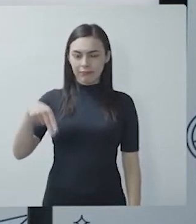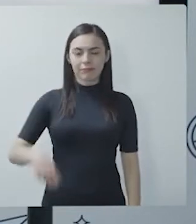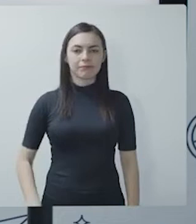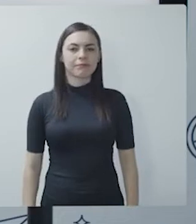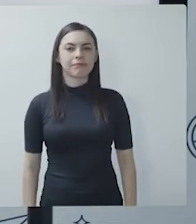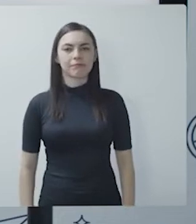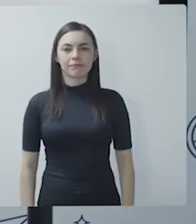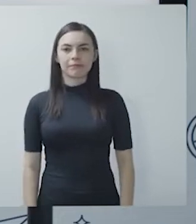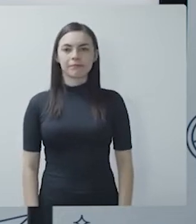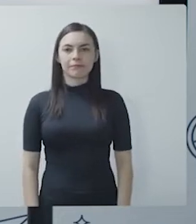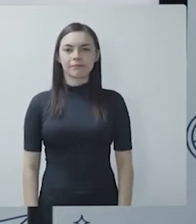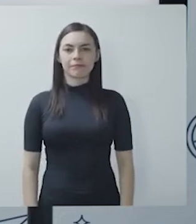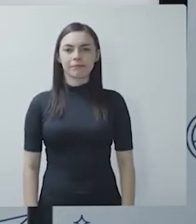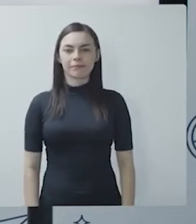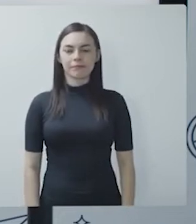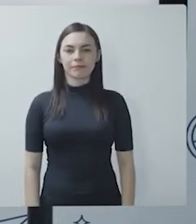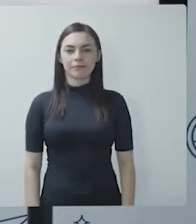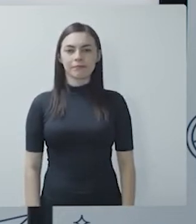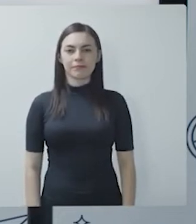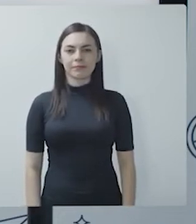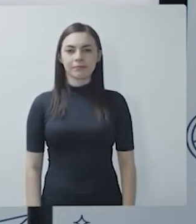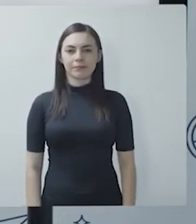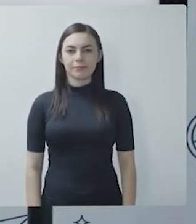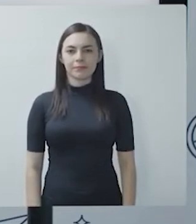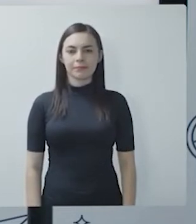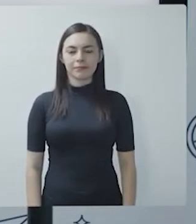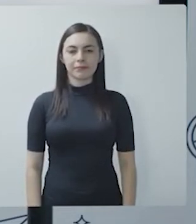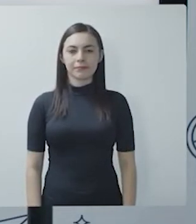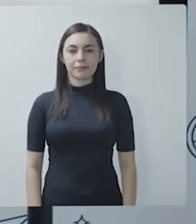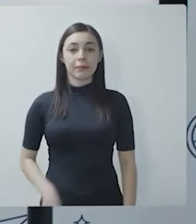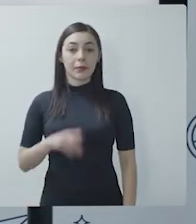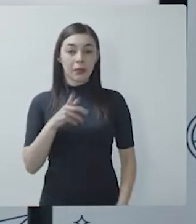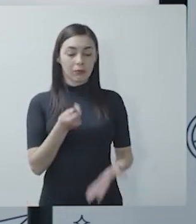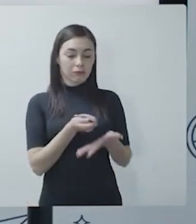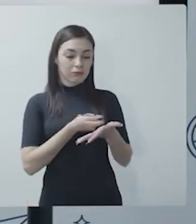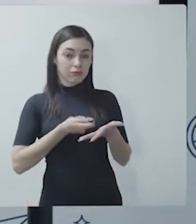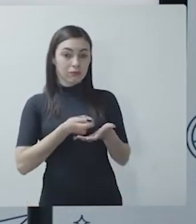N. Então, junto comigo lá,